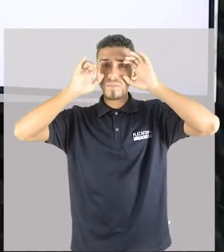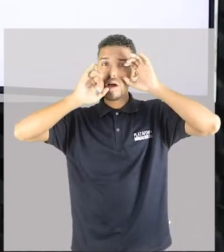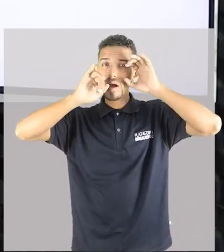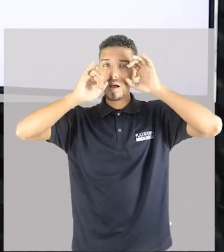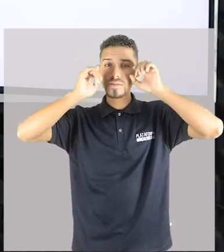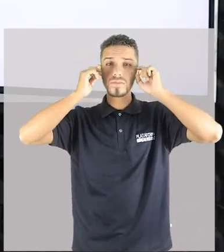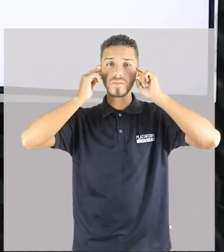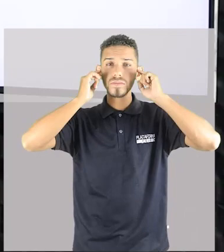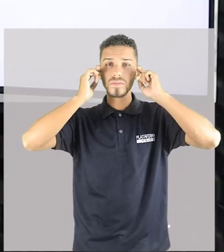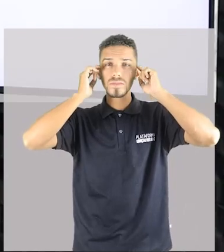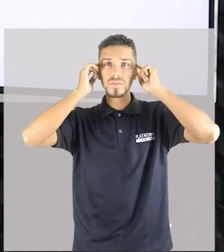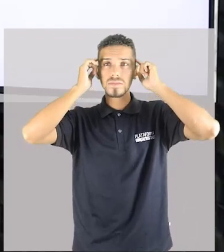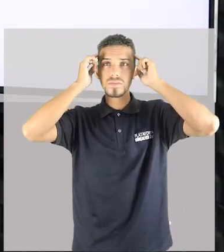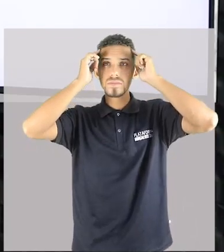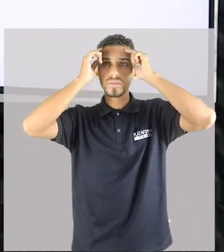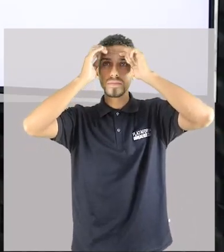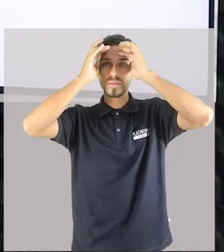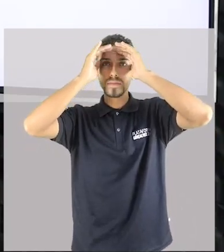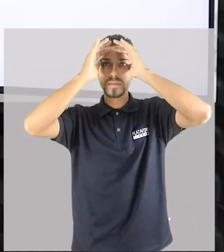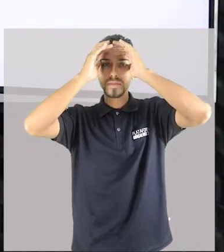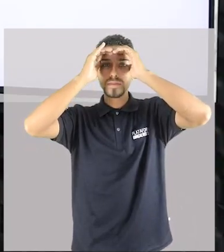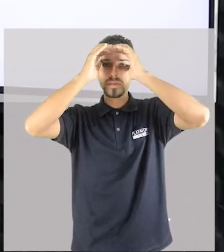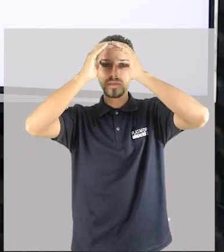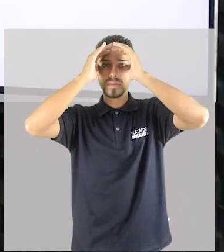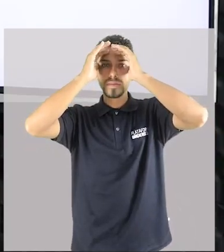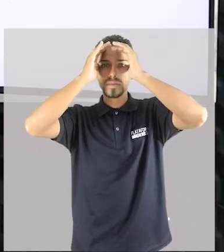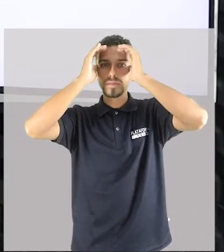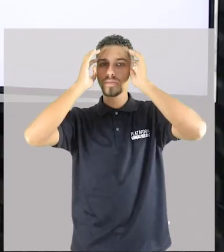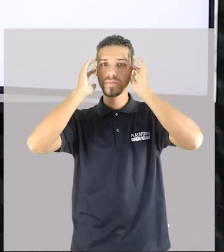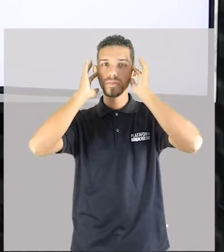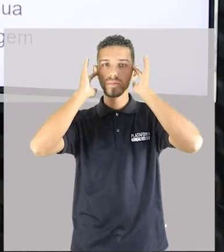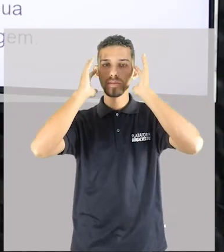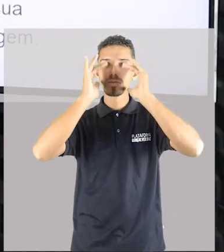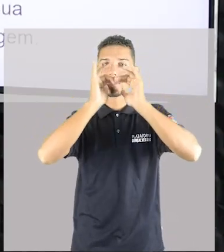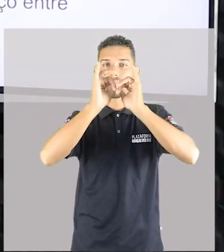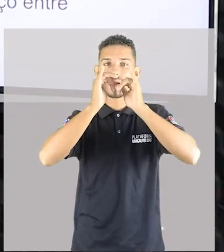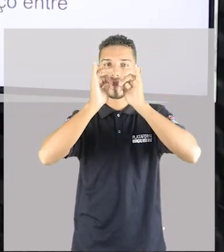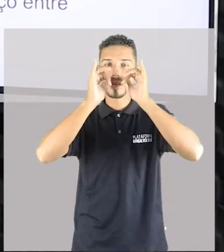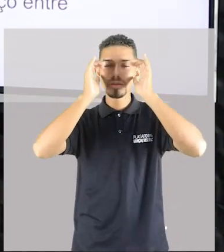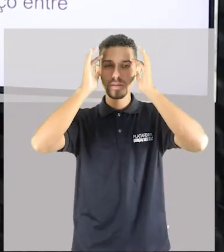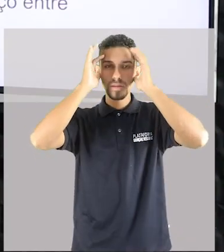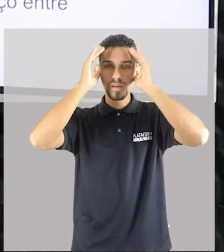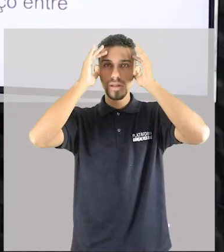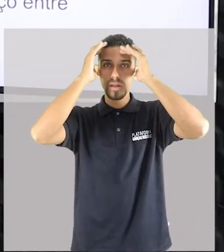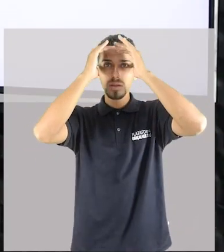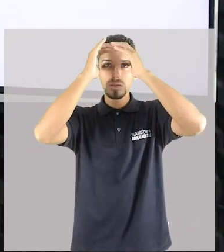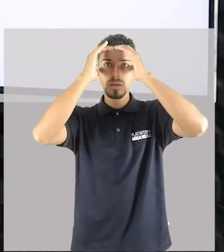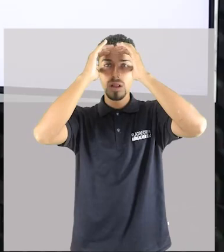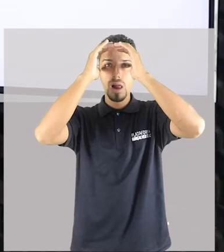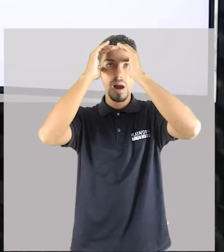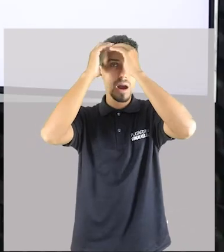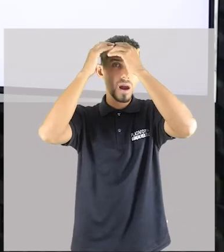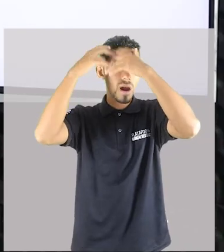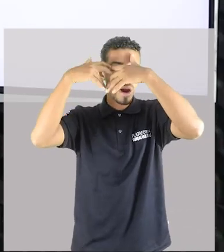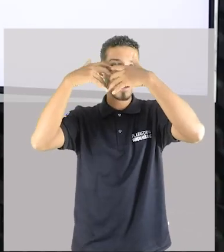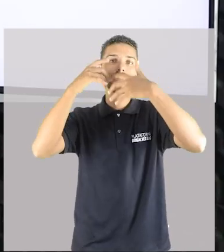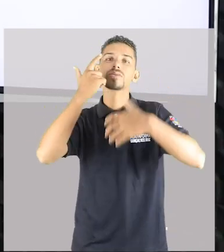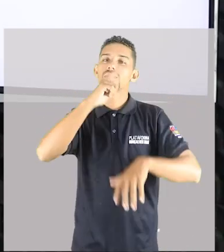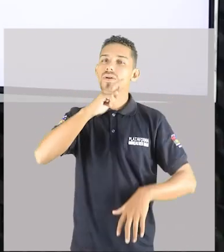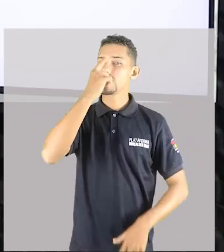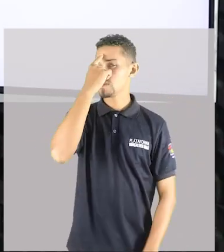do nervo óptico chega até o cérebro da gente. É assim que se conjuga uma imagem,